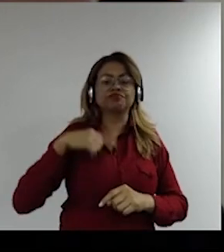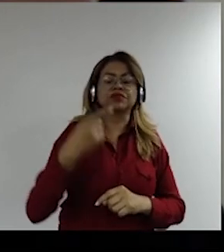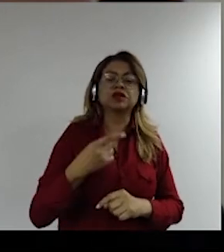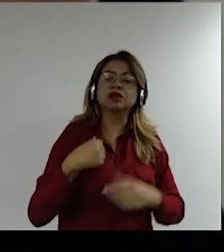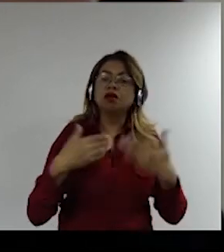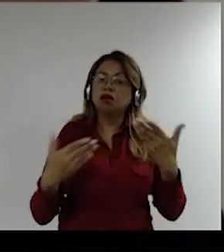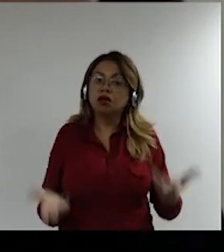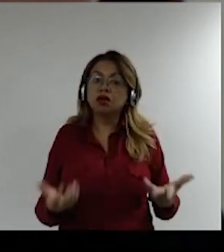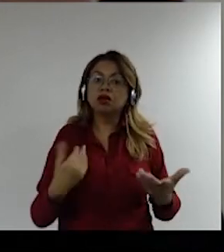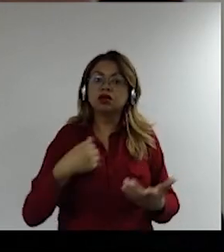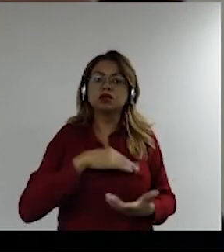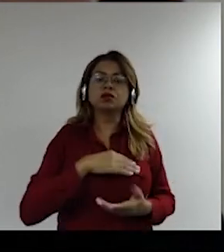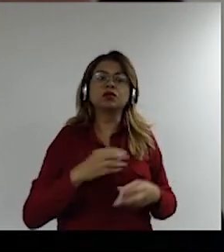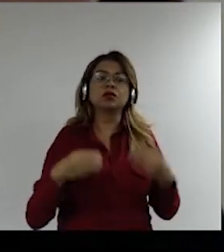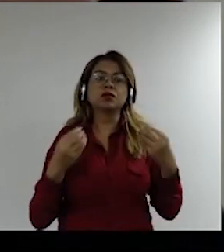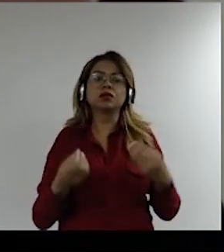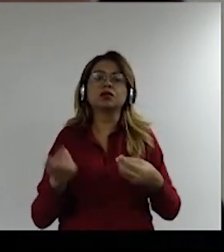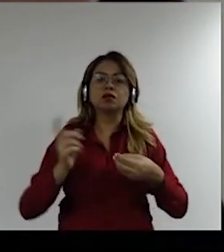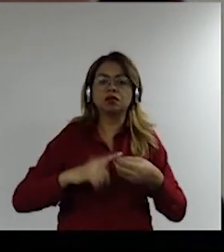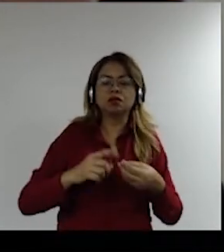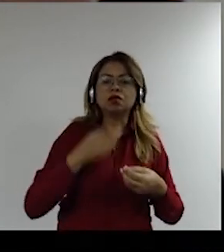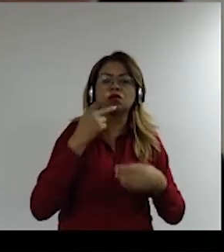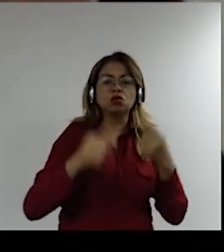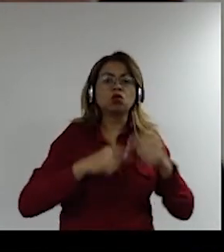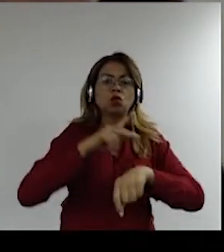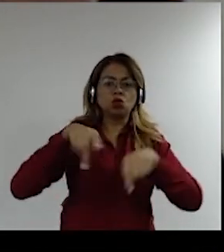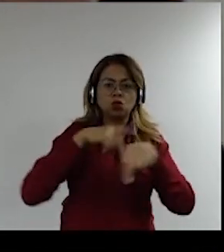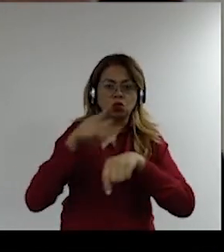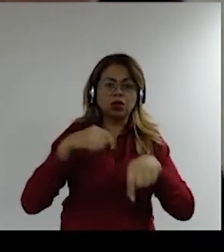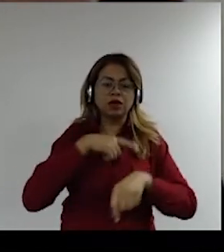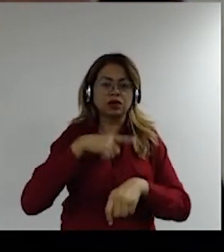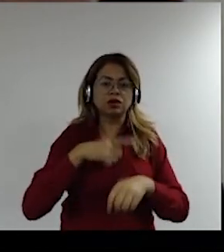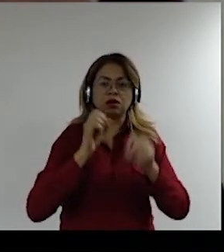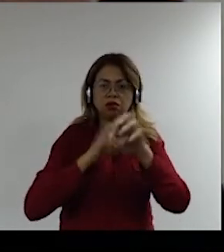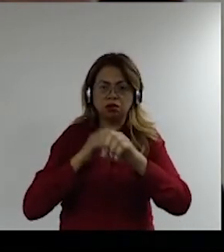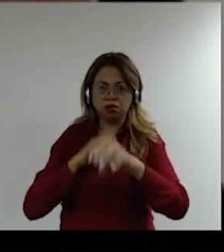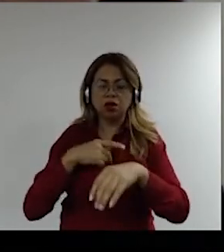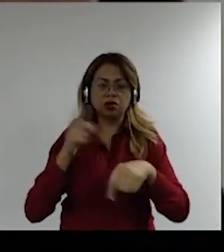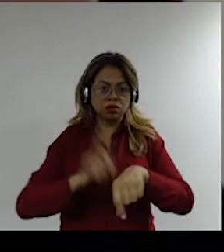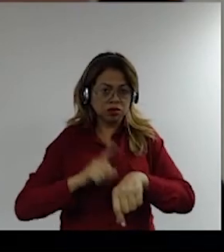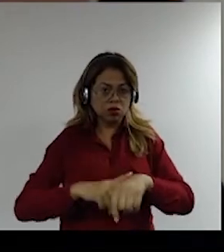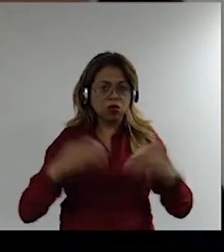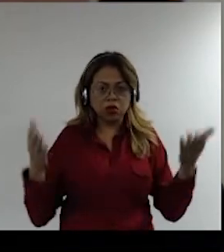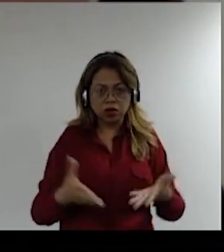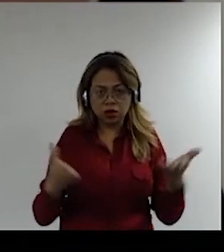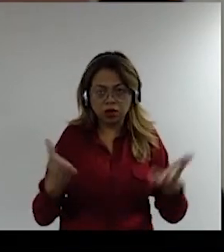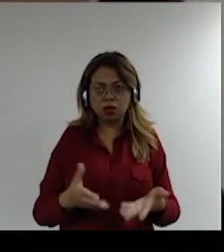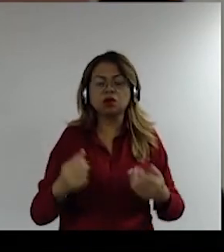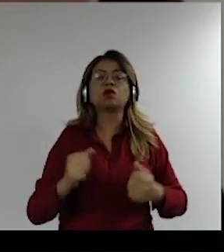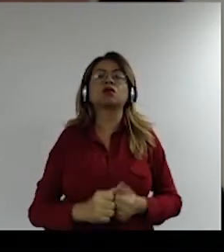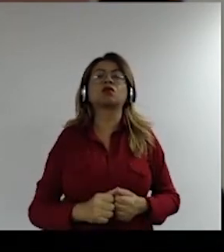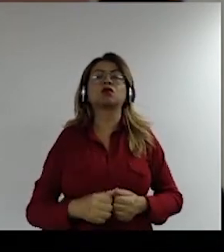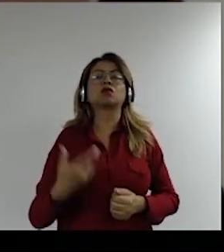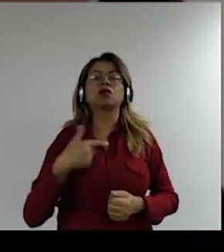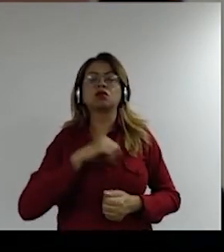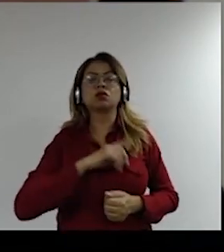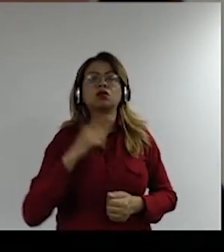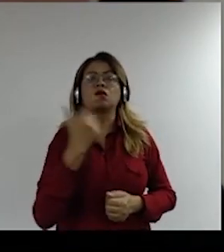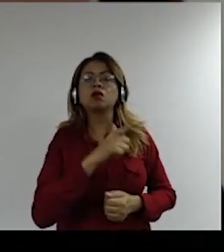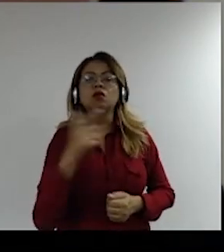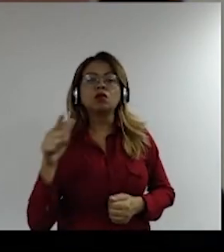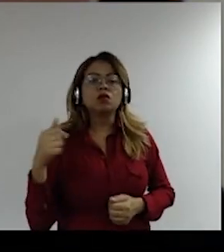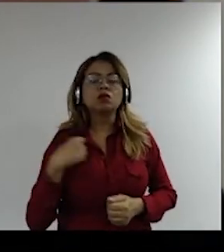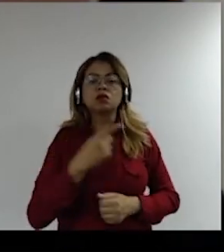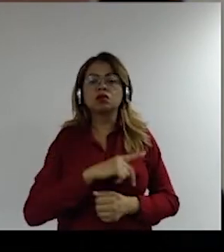a desejar. Quer dizer, uma educação, um país que tem na educação, principalmente nesse momento, é uma crítica que faço, não